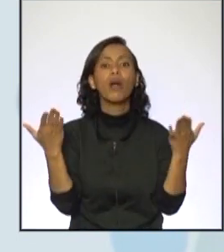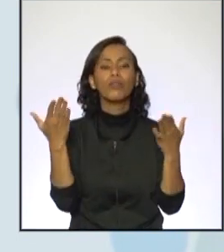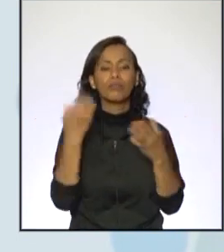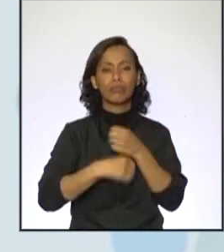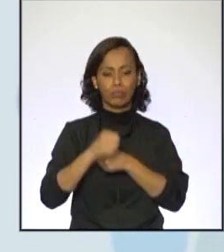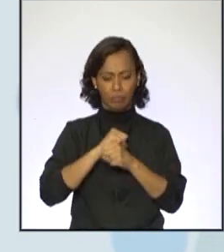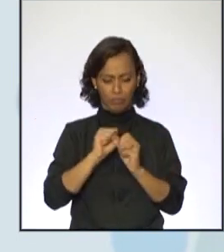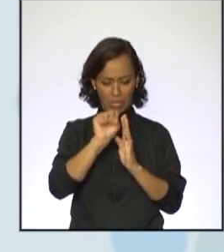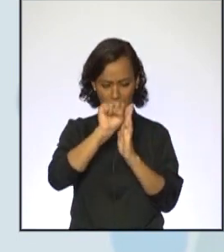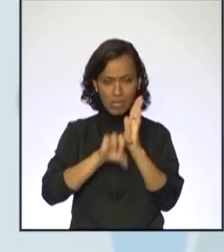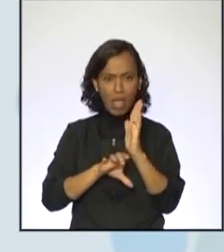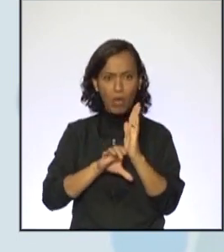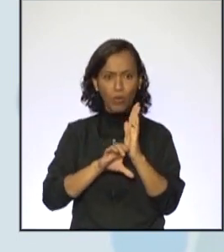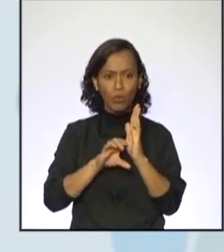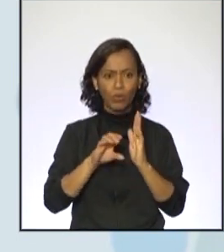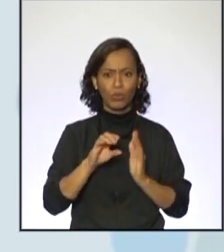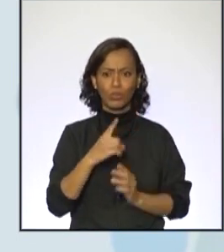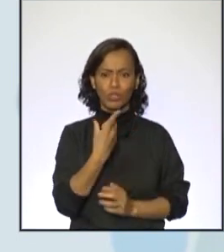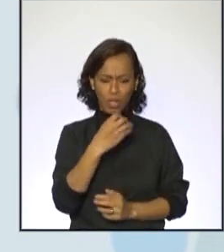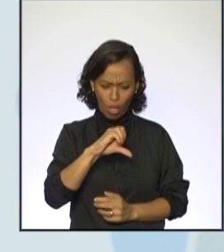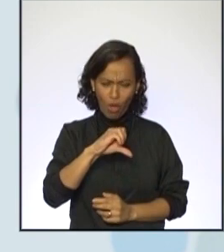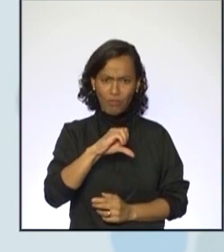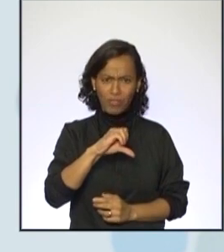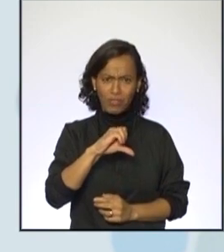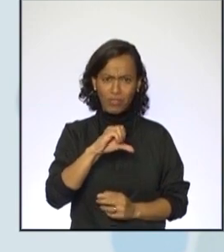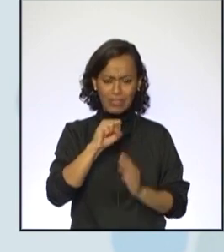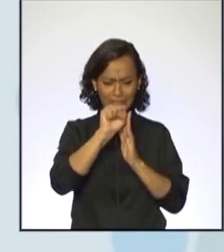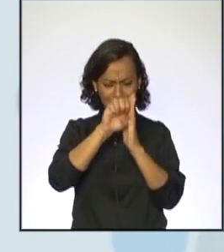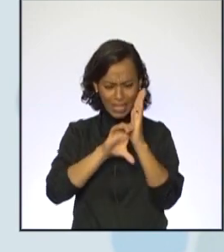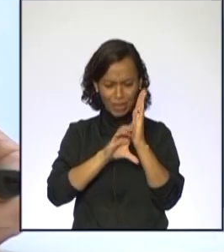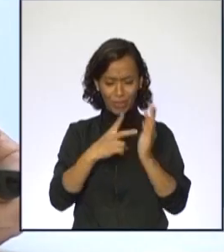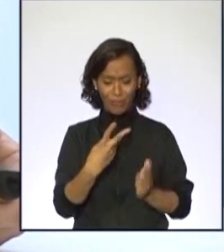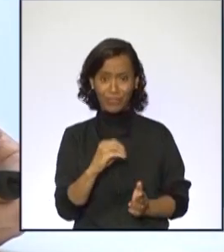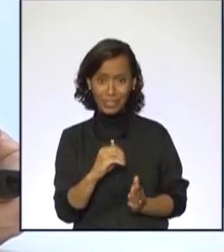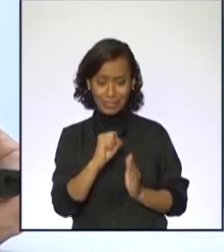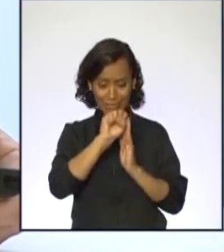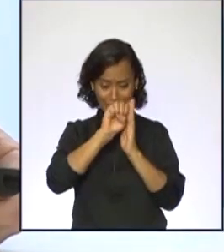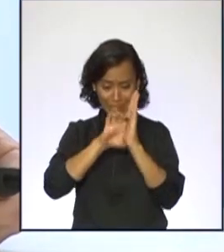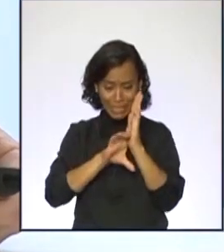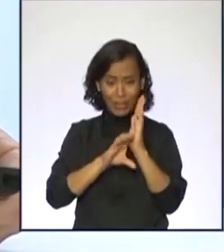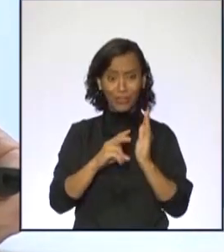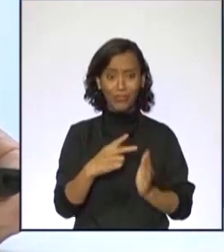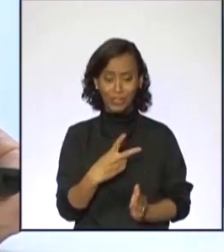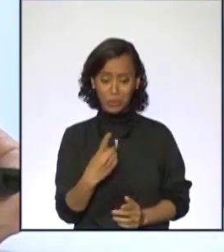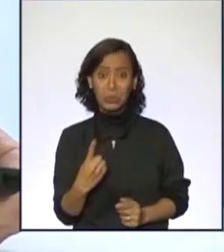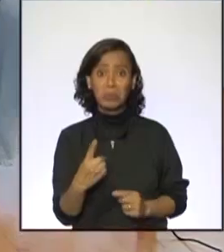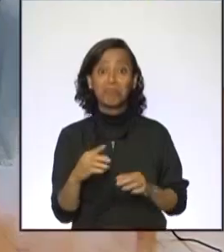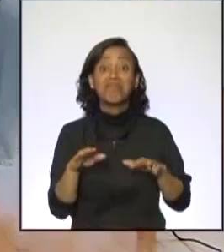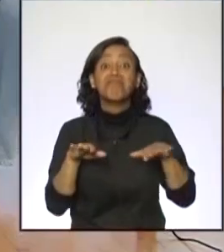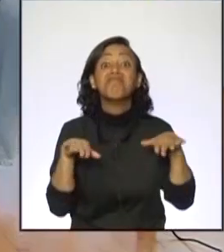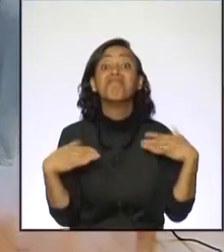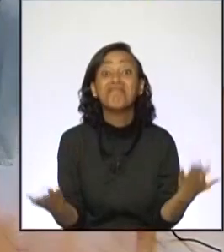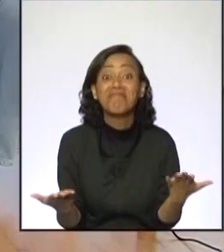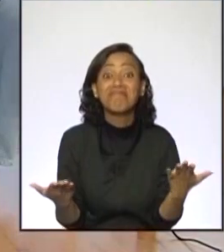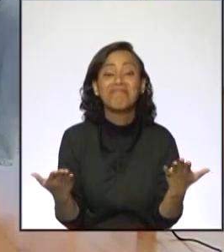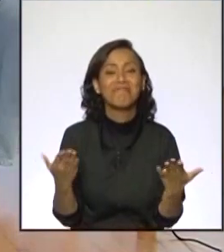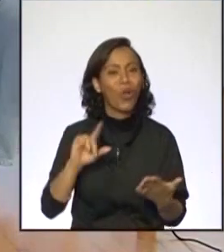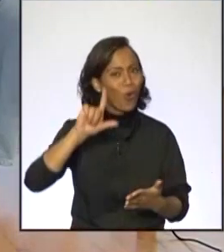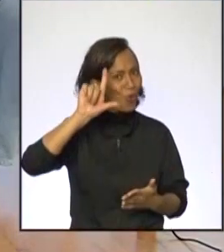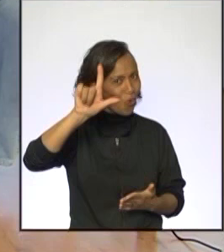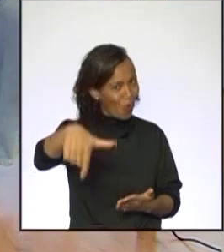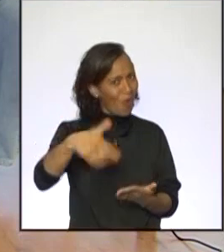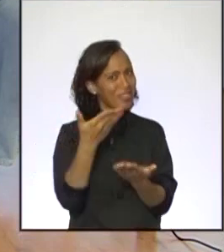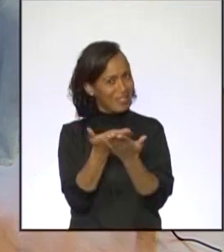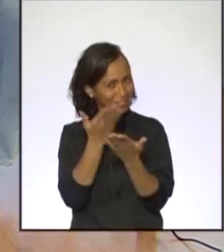20 ou 21. Essa é outra pergunta que vai ficar para a nossa próxima. Videoaula de língua portuguesa.